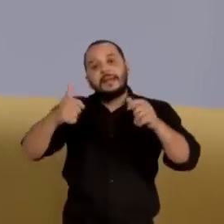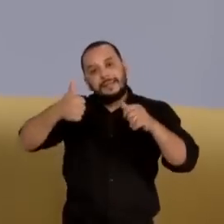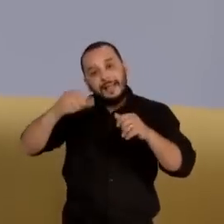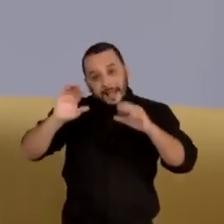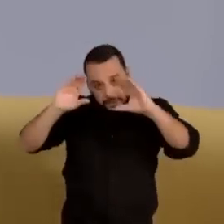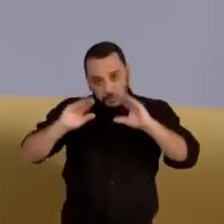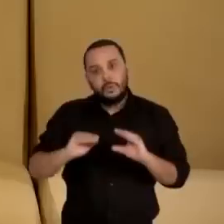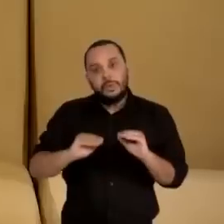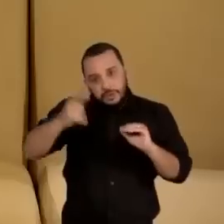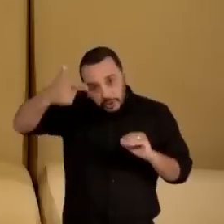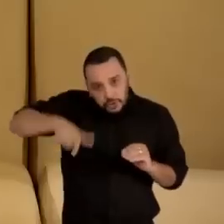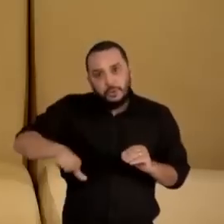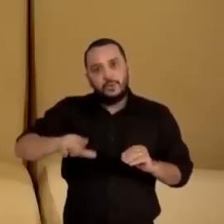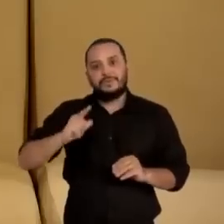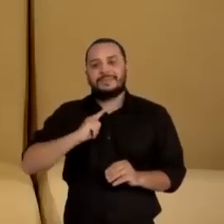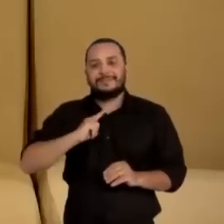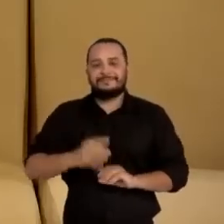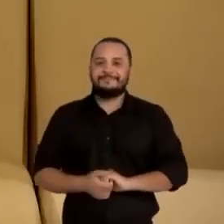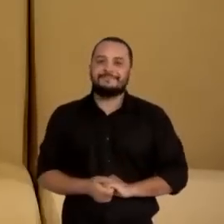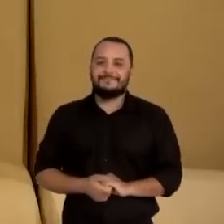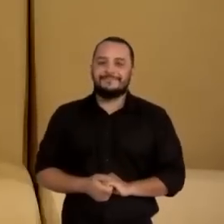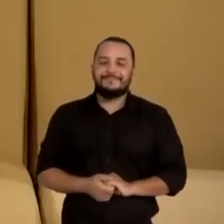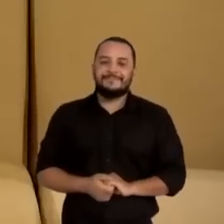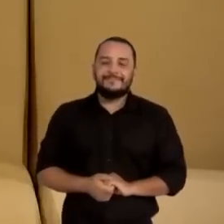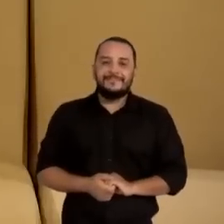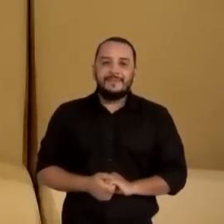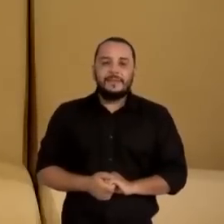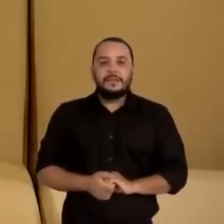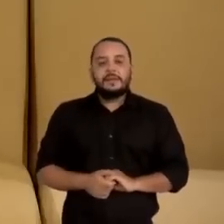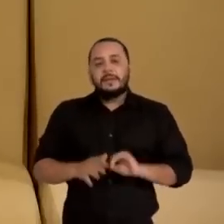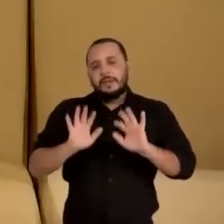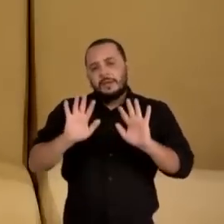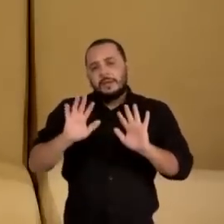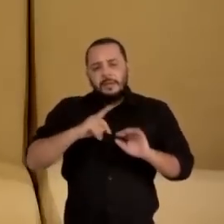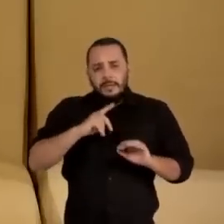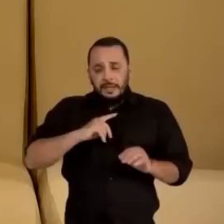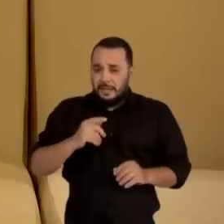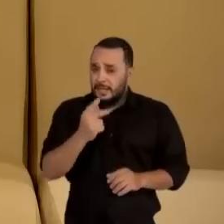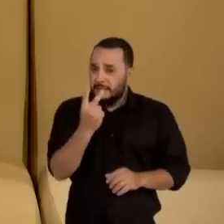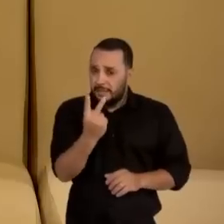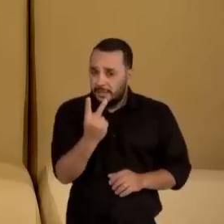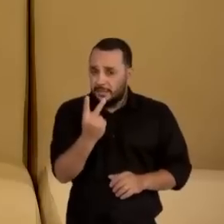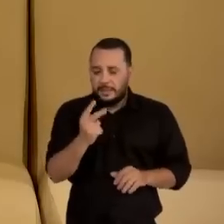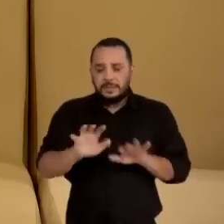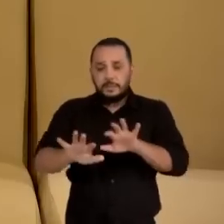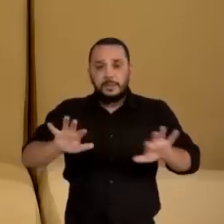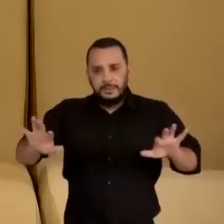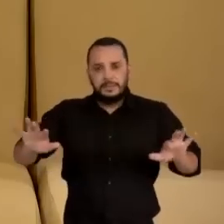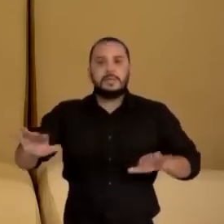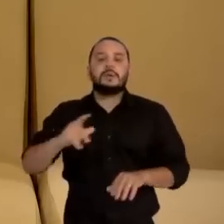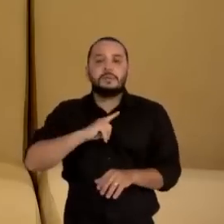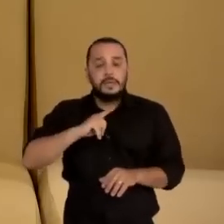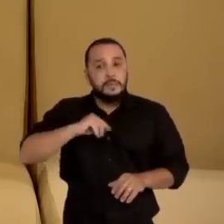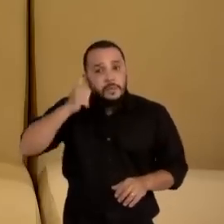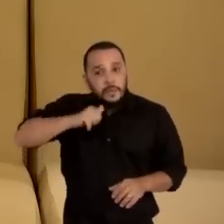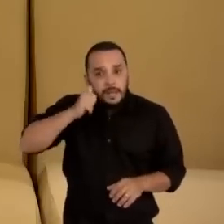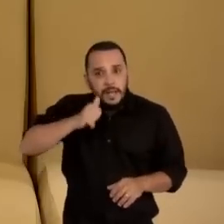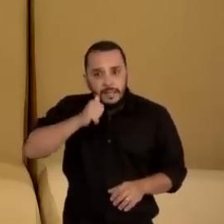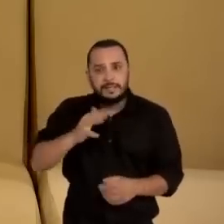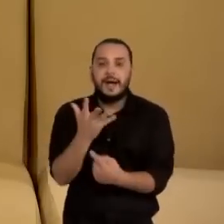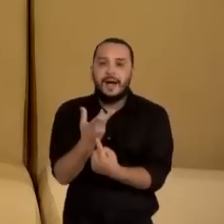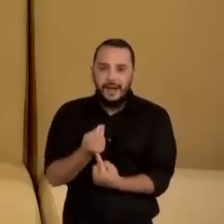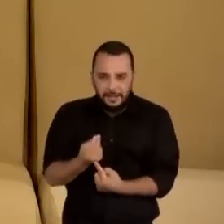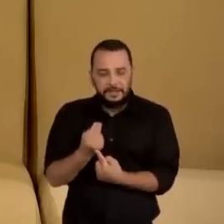Não perca. No Espaço das Artes, 2 exposições que mostram o trabalho de mulheres artistas em